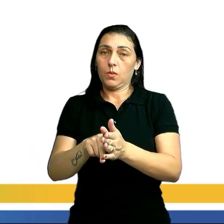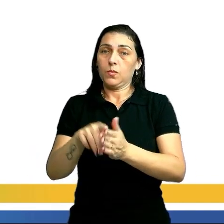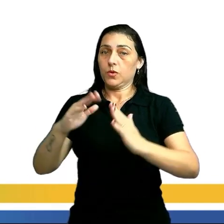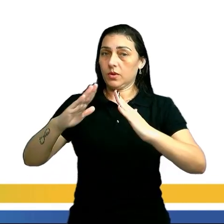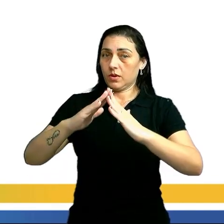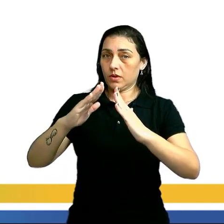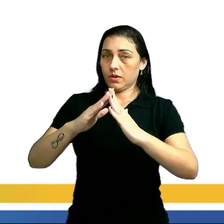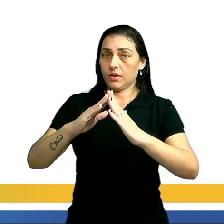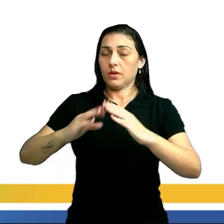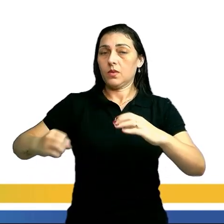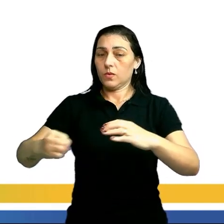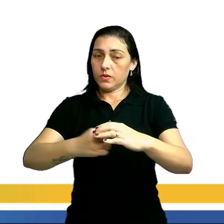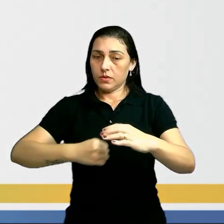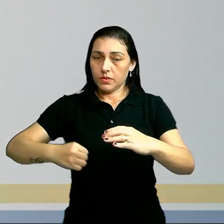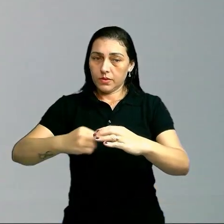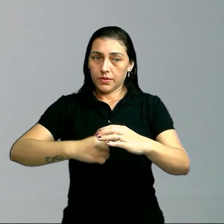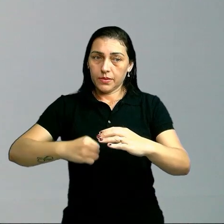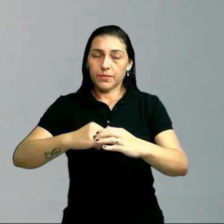domésticos.